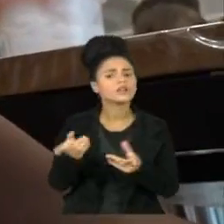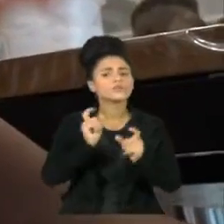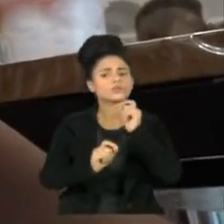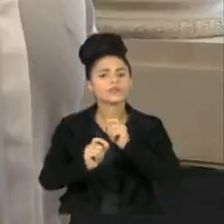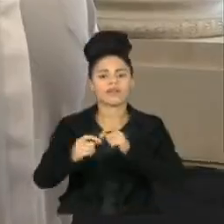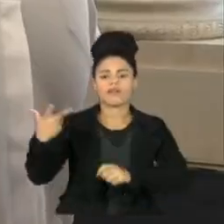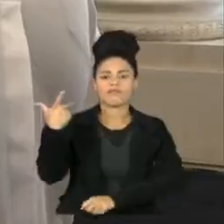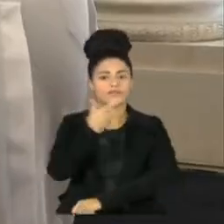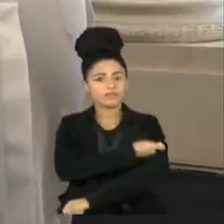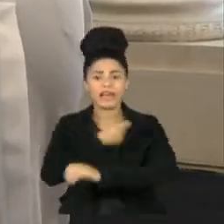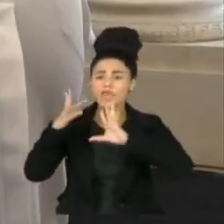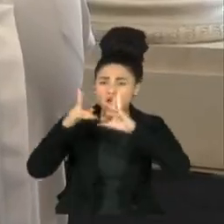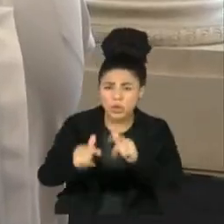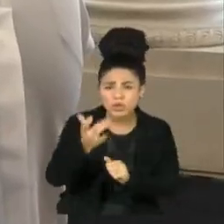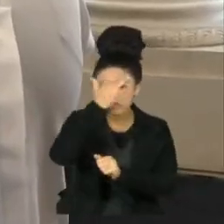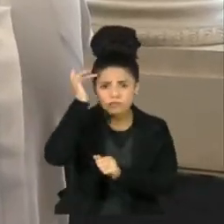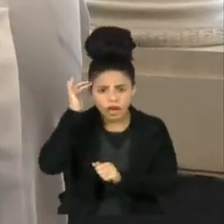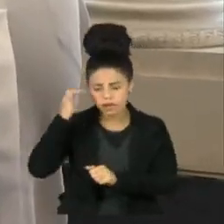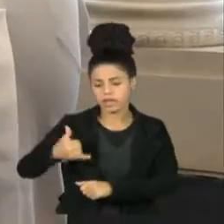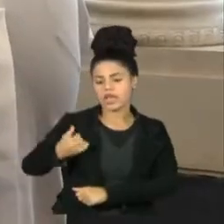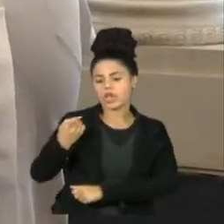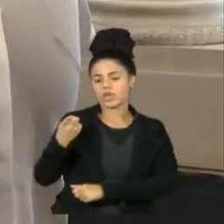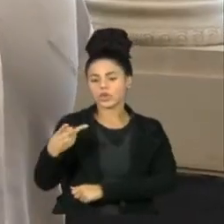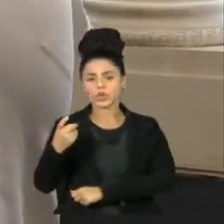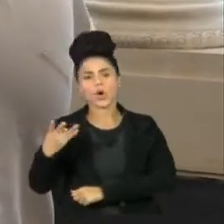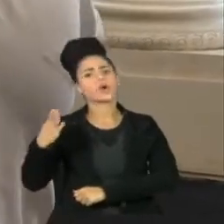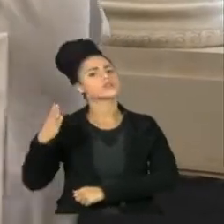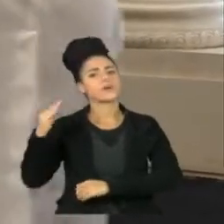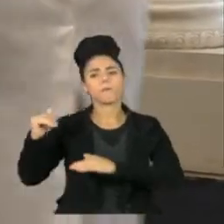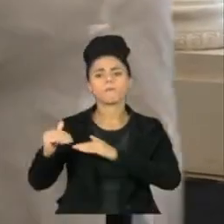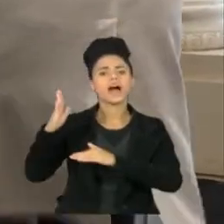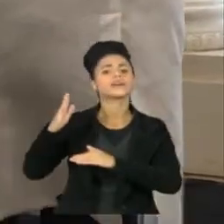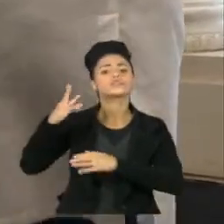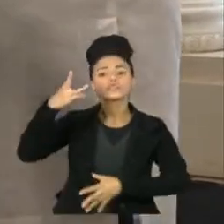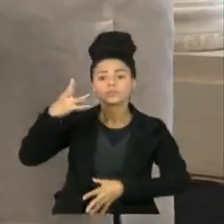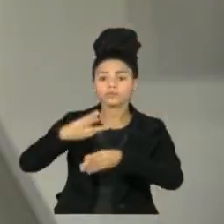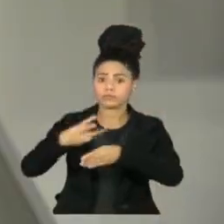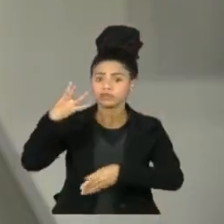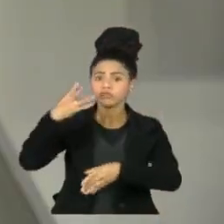adequadamente vacinado todos acima de 12 anos, com no mínimo 3 doses.